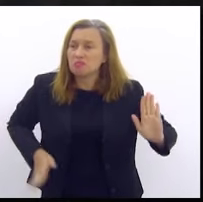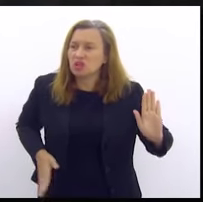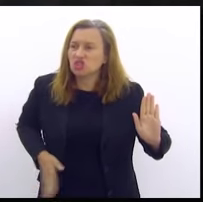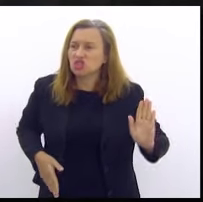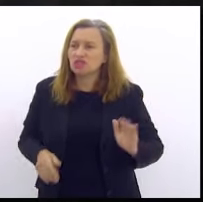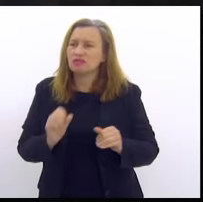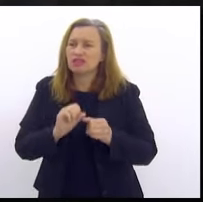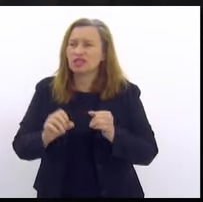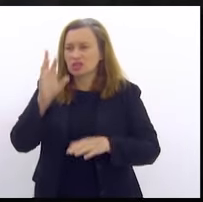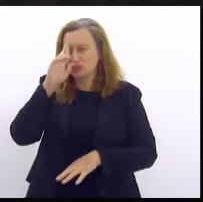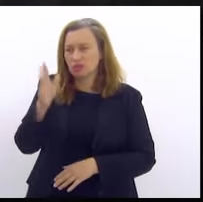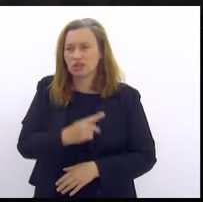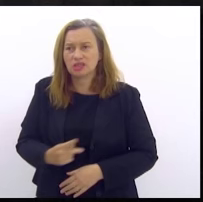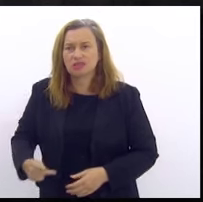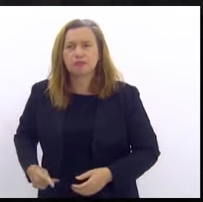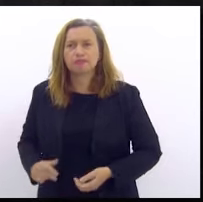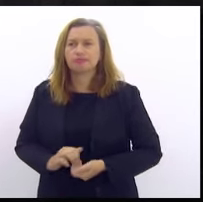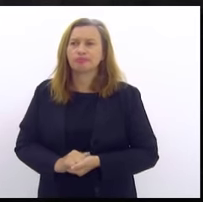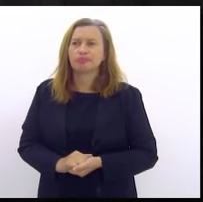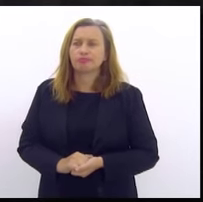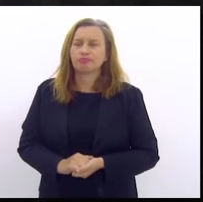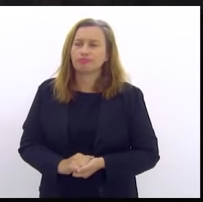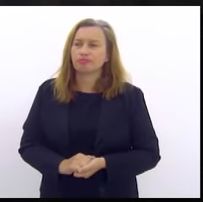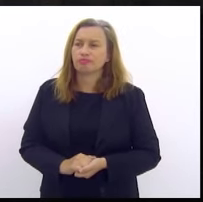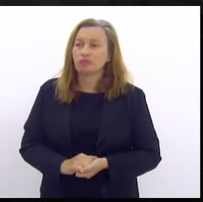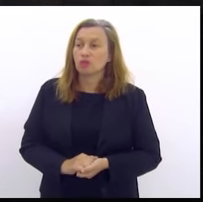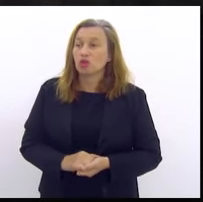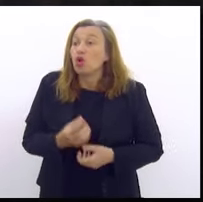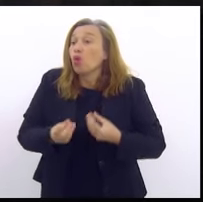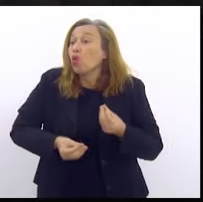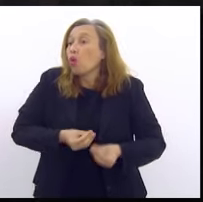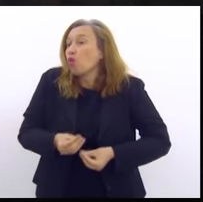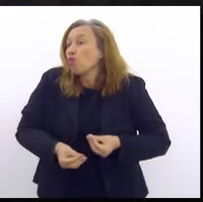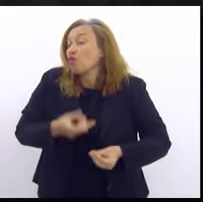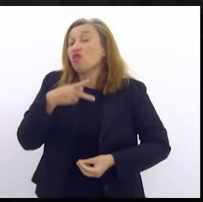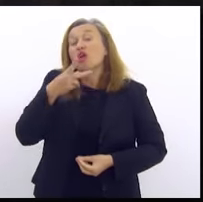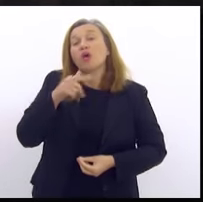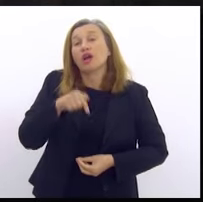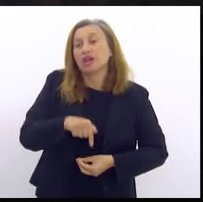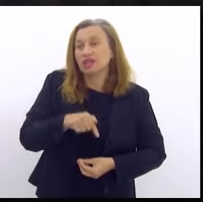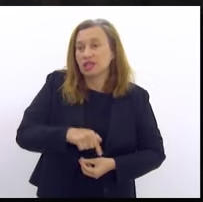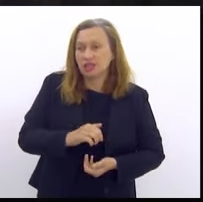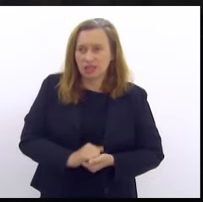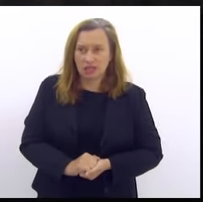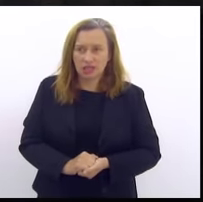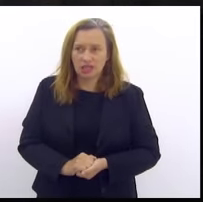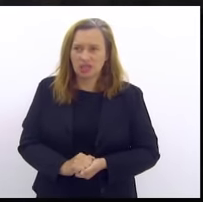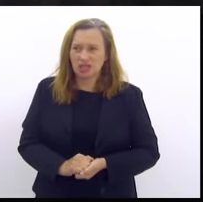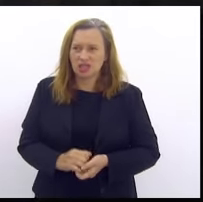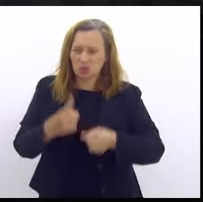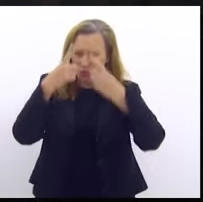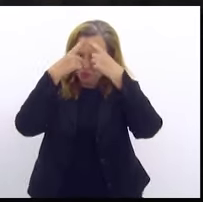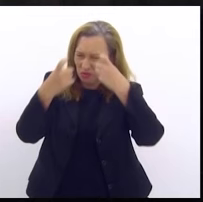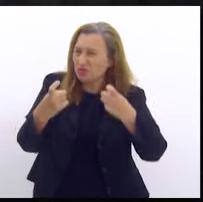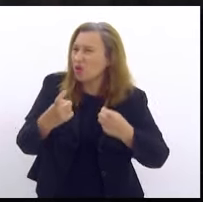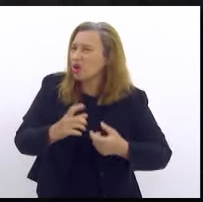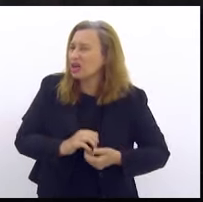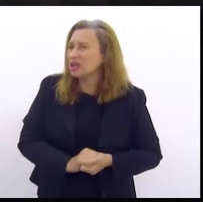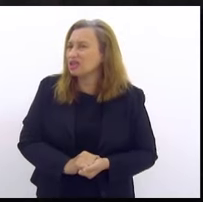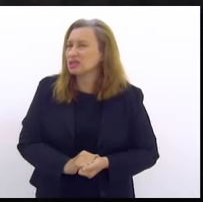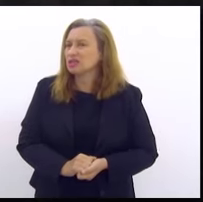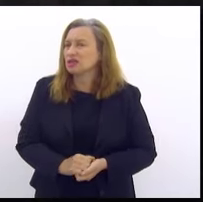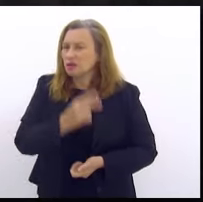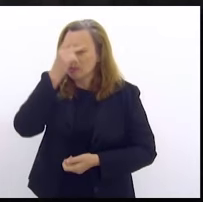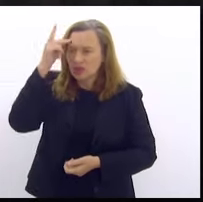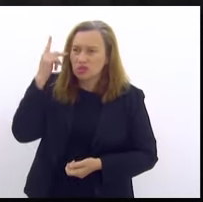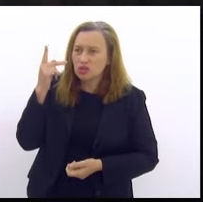senhor presidente. De forma, como disse aqui, com requinte de crueldade, com